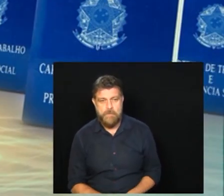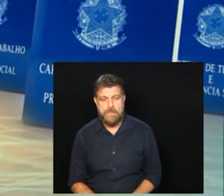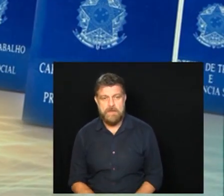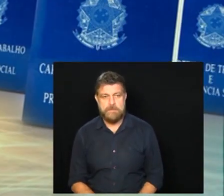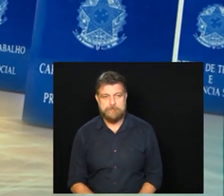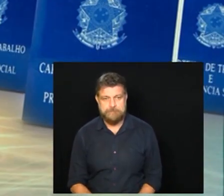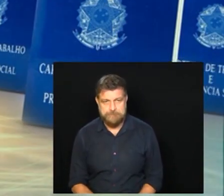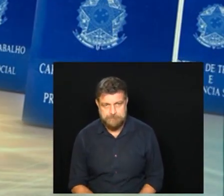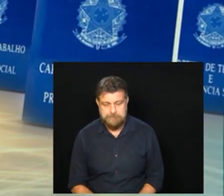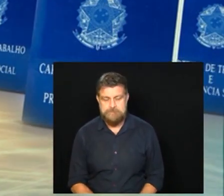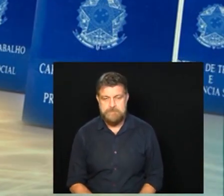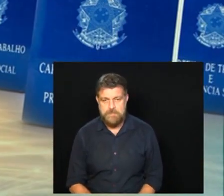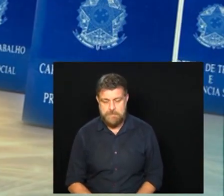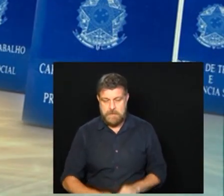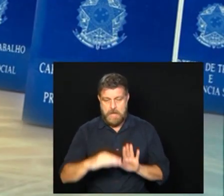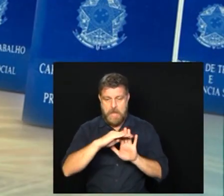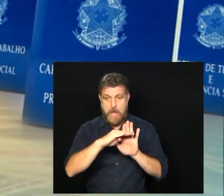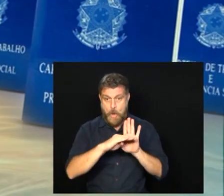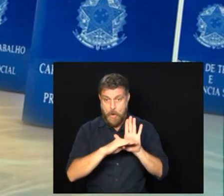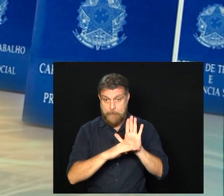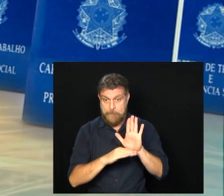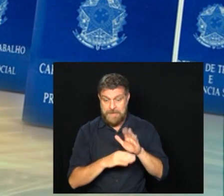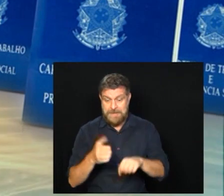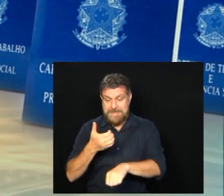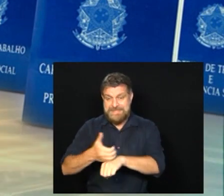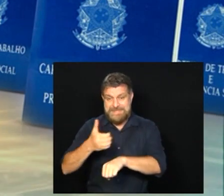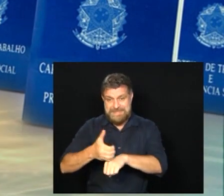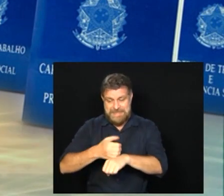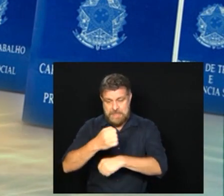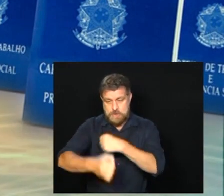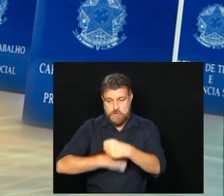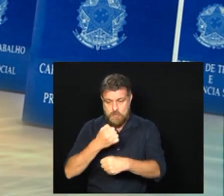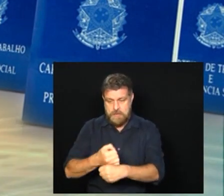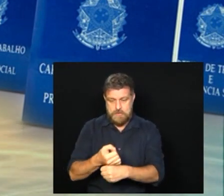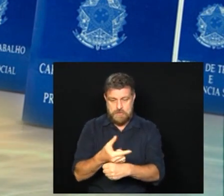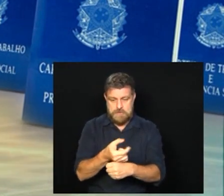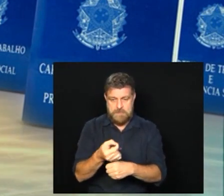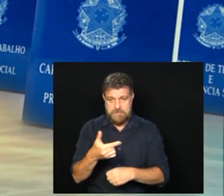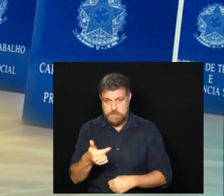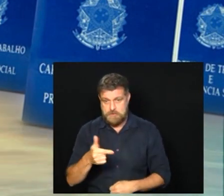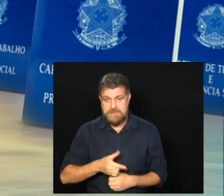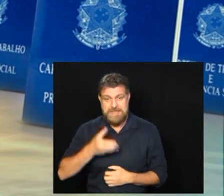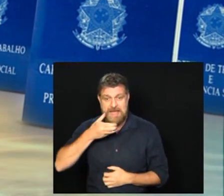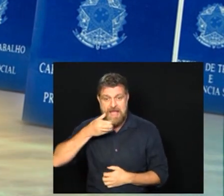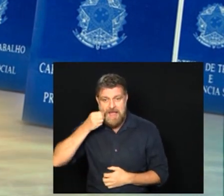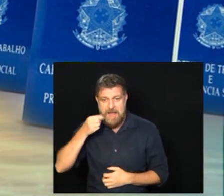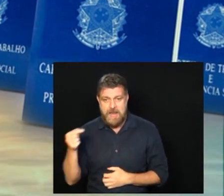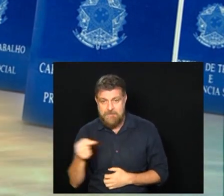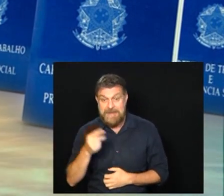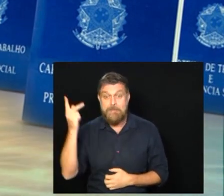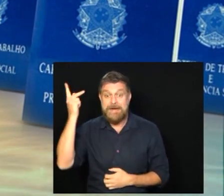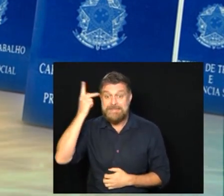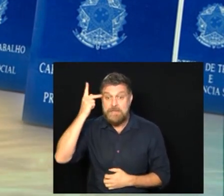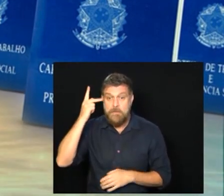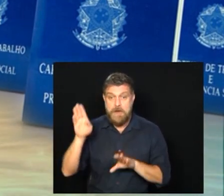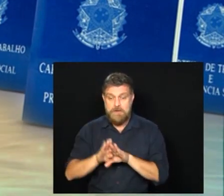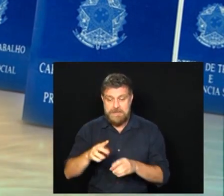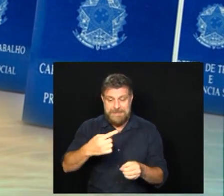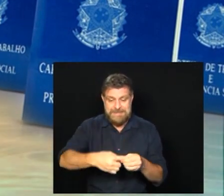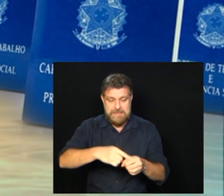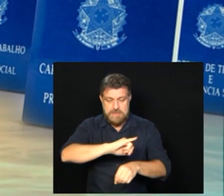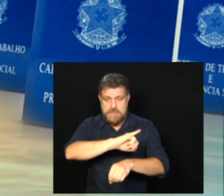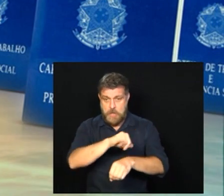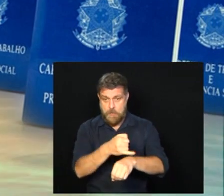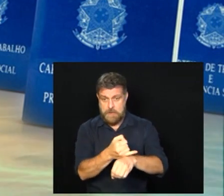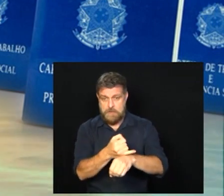Para o Programa de Estágio 2022. São vagas voltadas para os escritórios de São Paulo e de Jaguariúna.